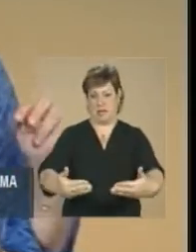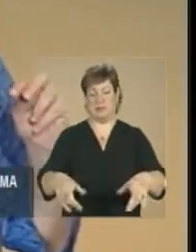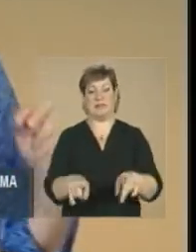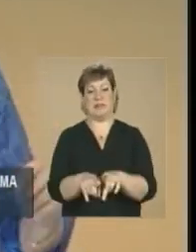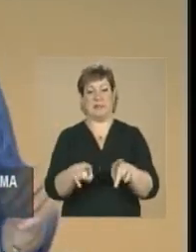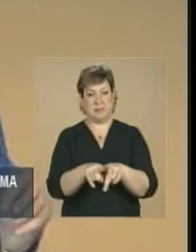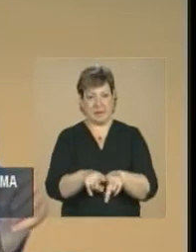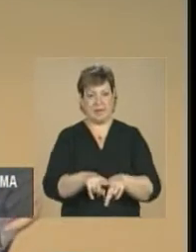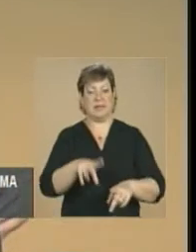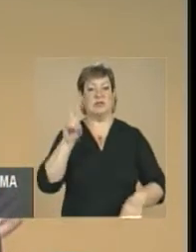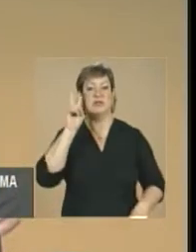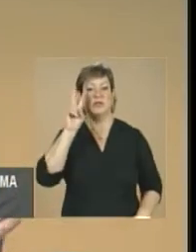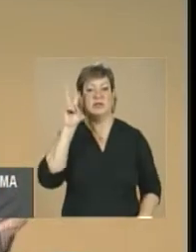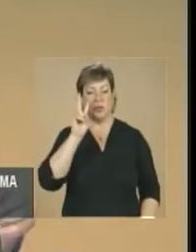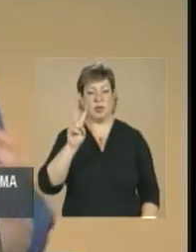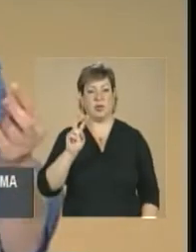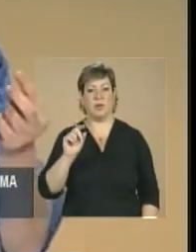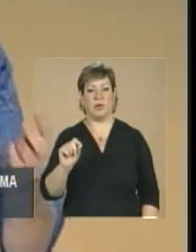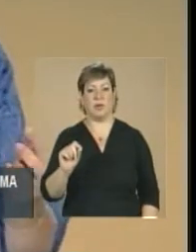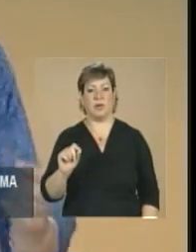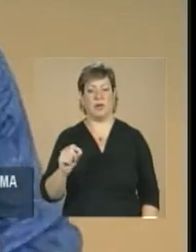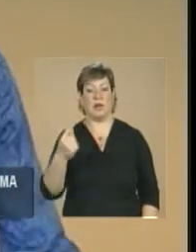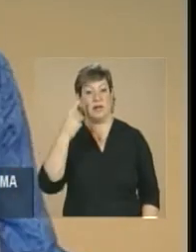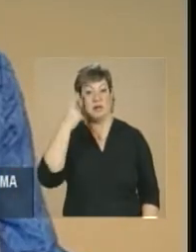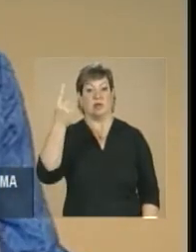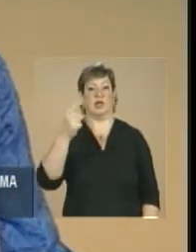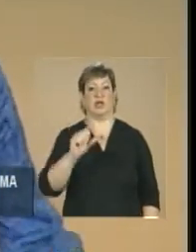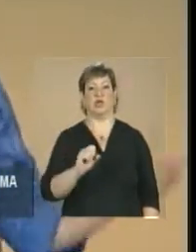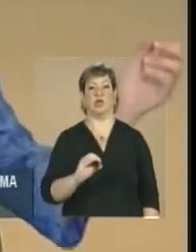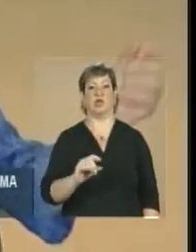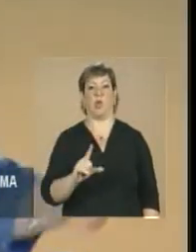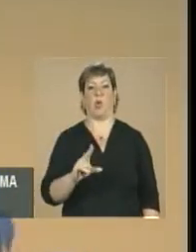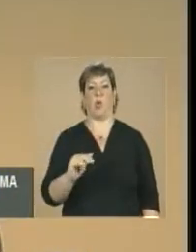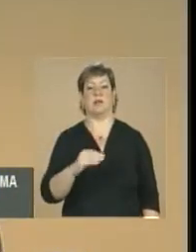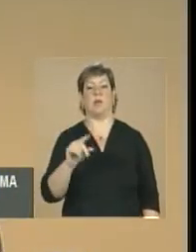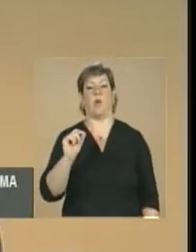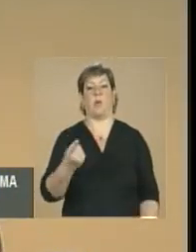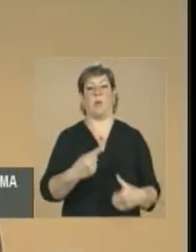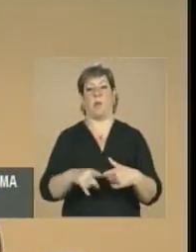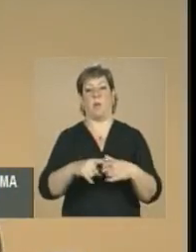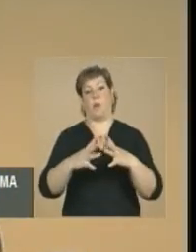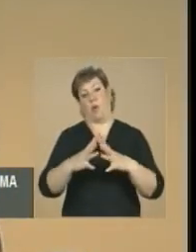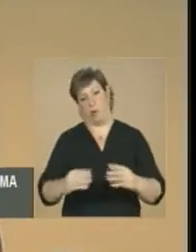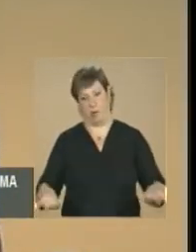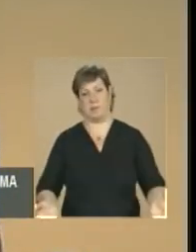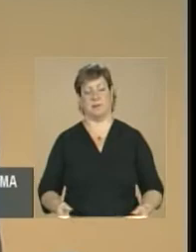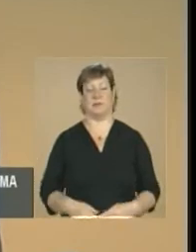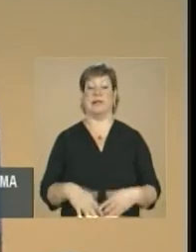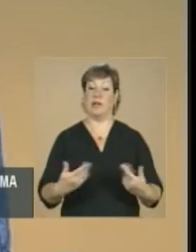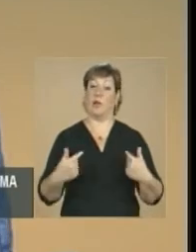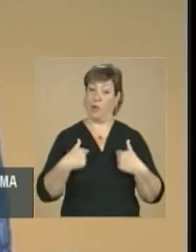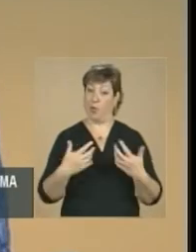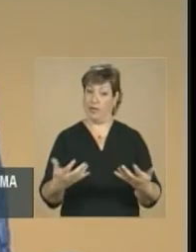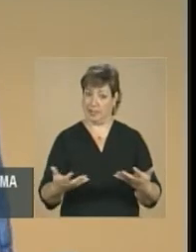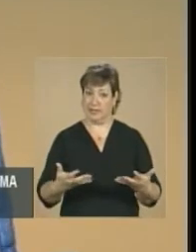também no que se refere a soluções de problemas. Eu queria,